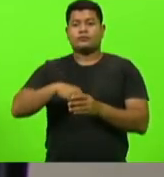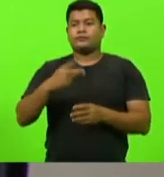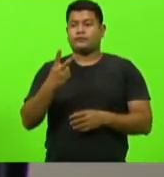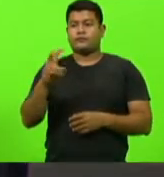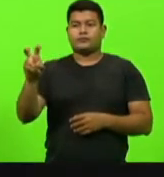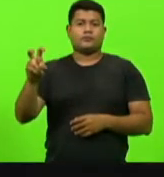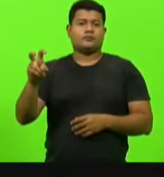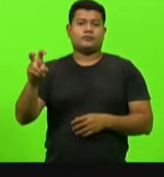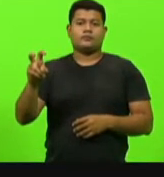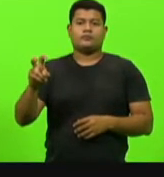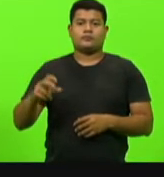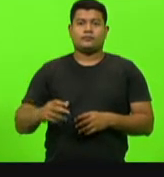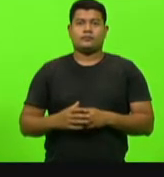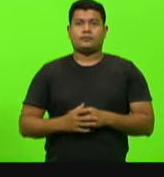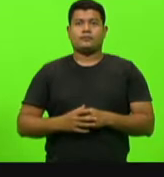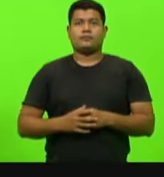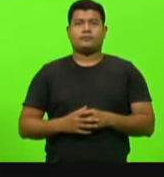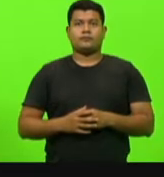deputados.